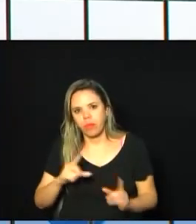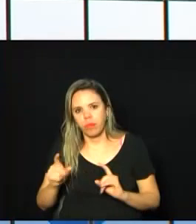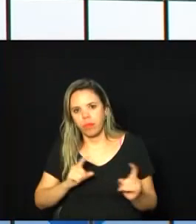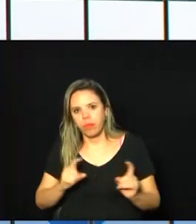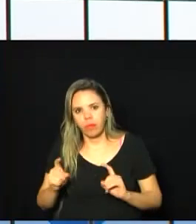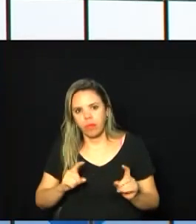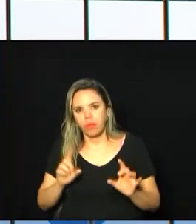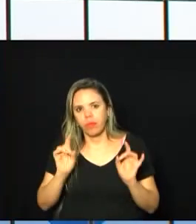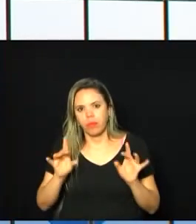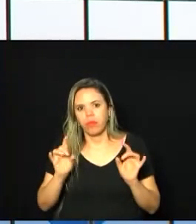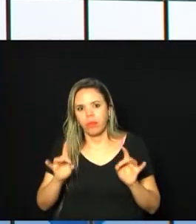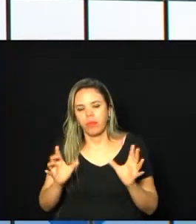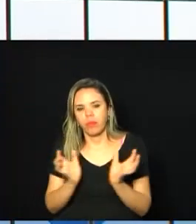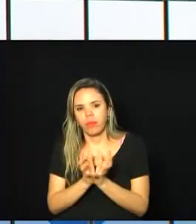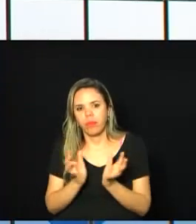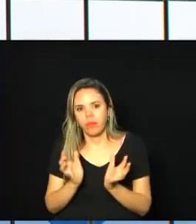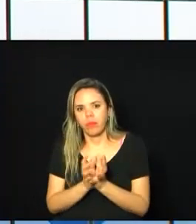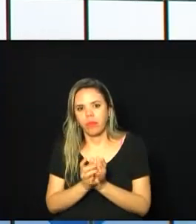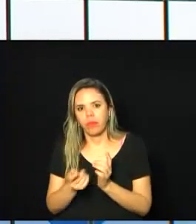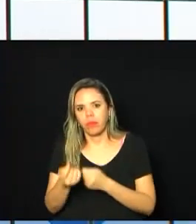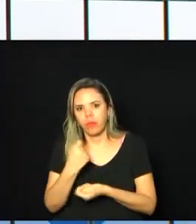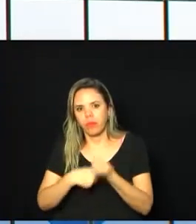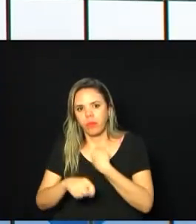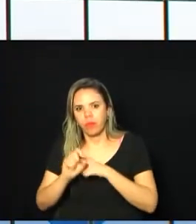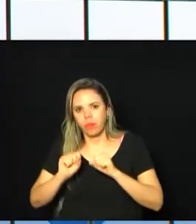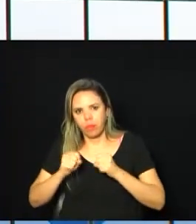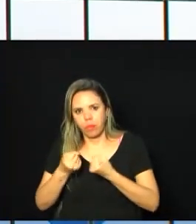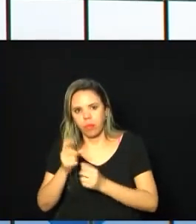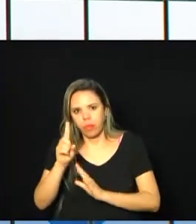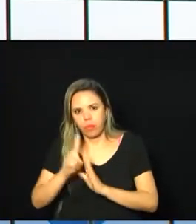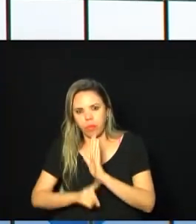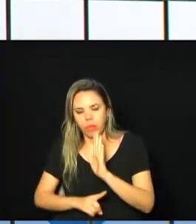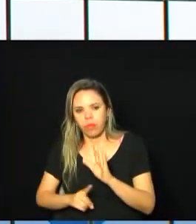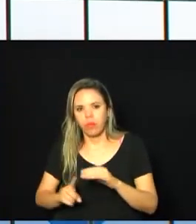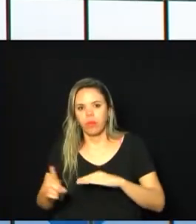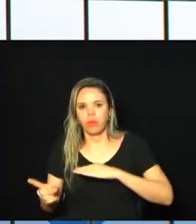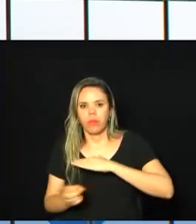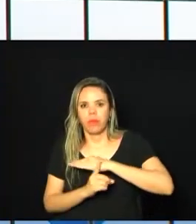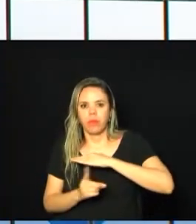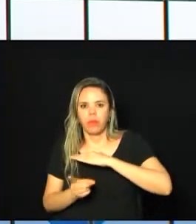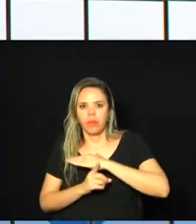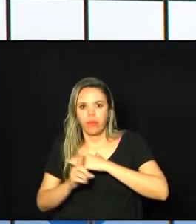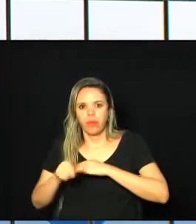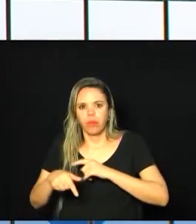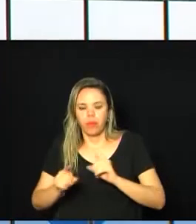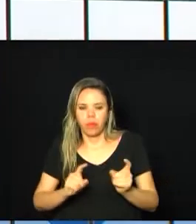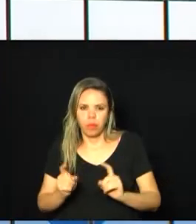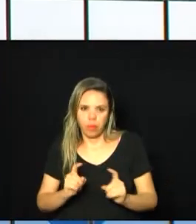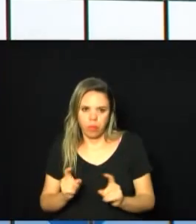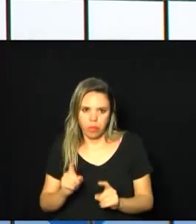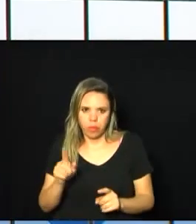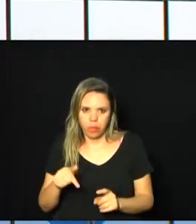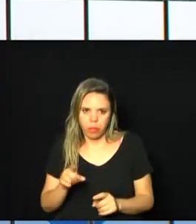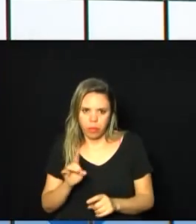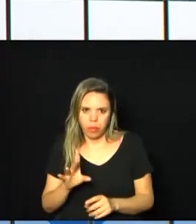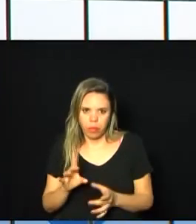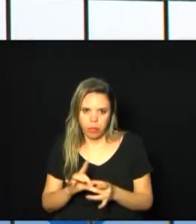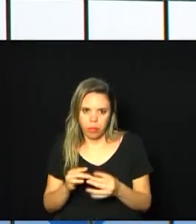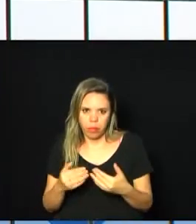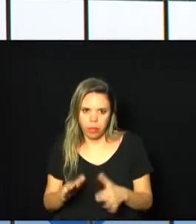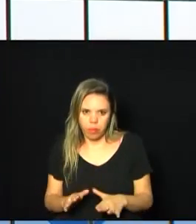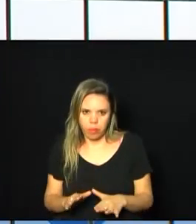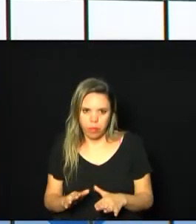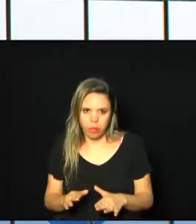reunião extraordinária da Comissão de Economia e Defesa dos Direitos do Consumidor. Essa reunião, ela só vai permitir